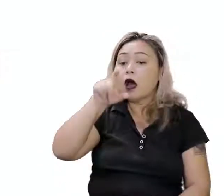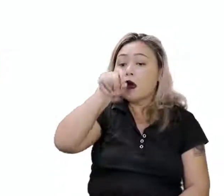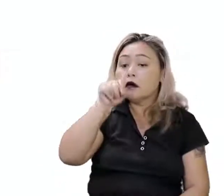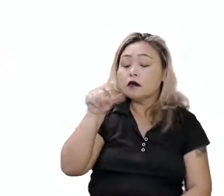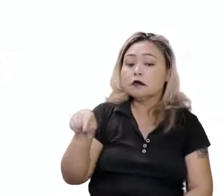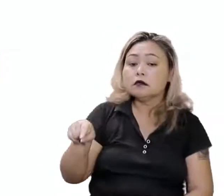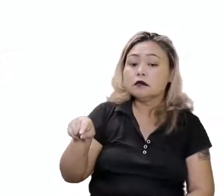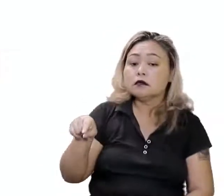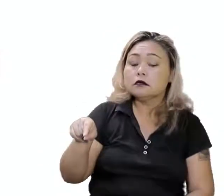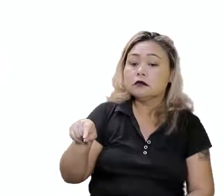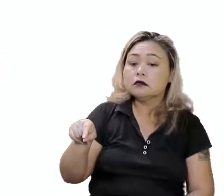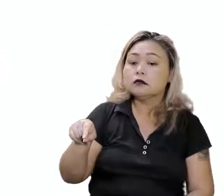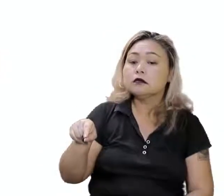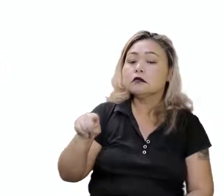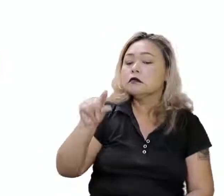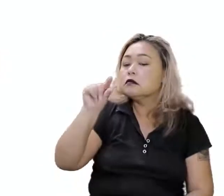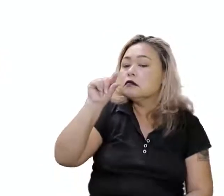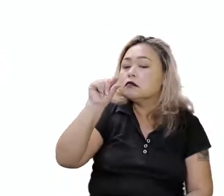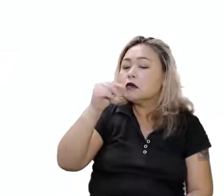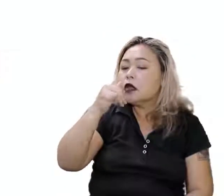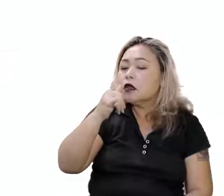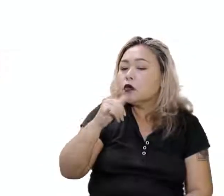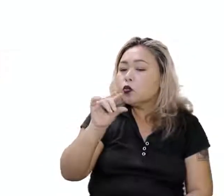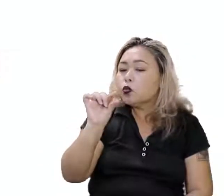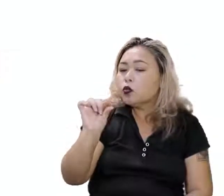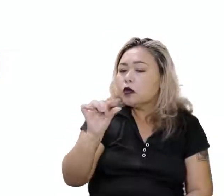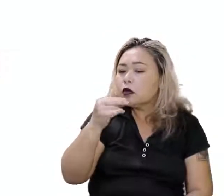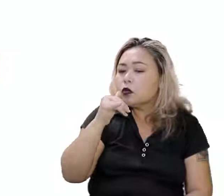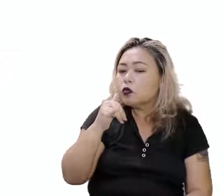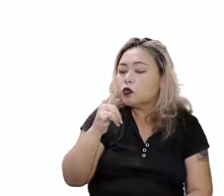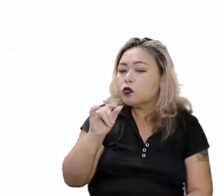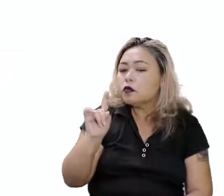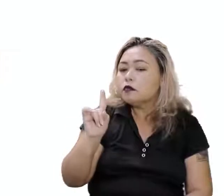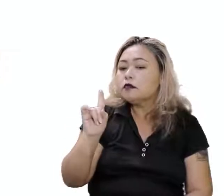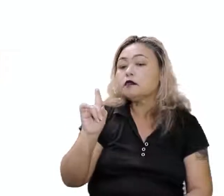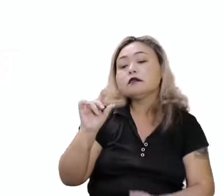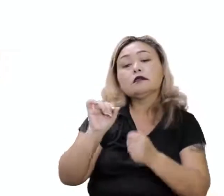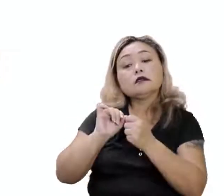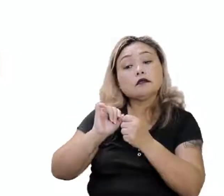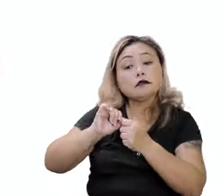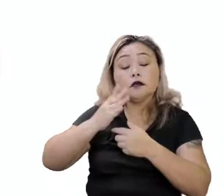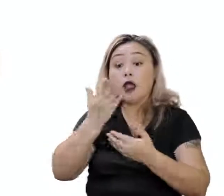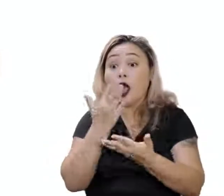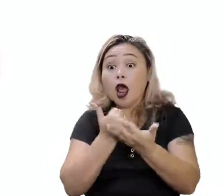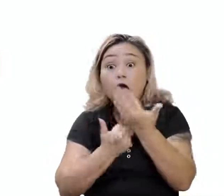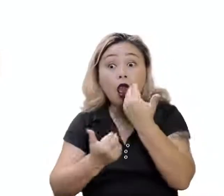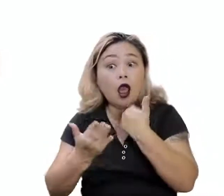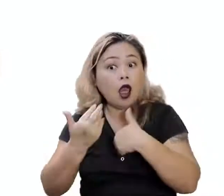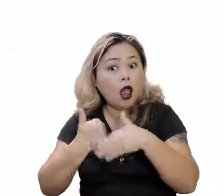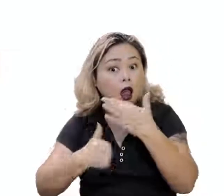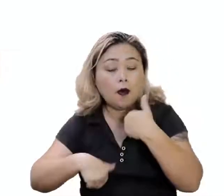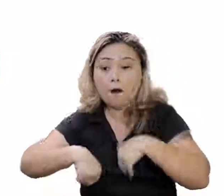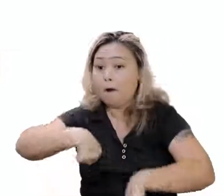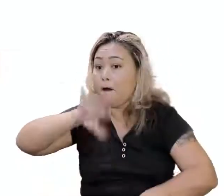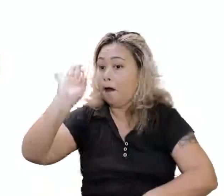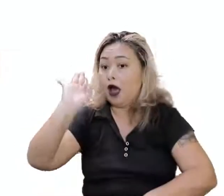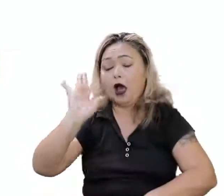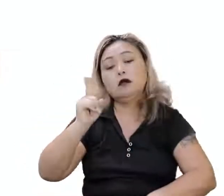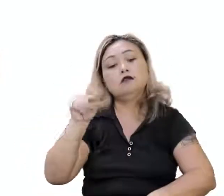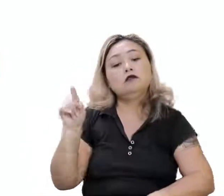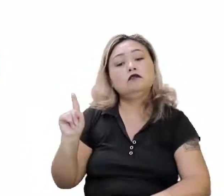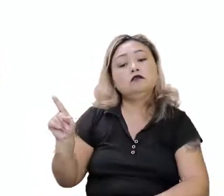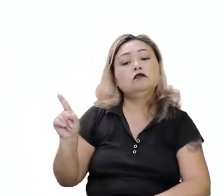ter, tá? O nível está muito baixo de energia. Então, esse animal vai ter que se alimentar muito. Vai ter que comer mais